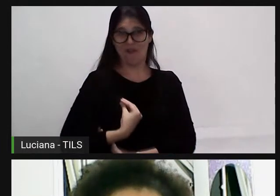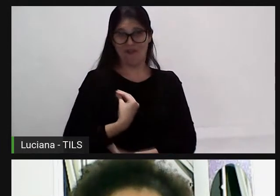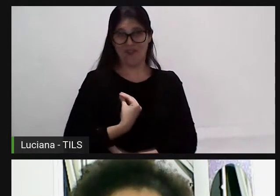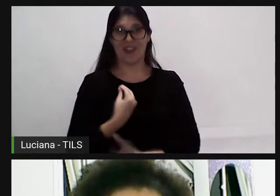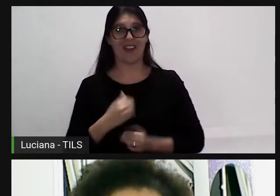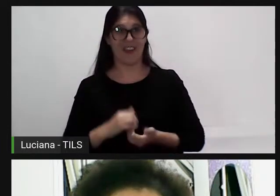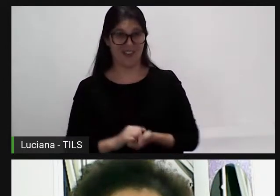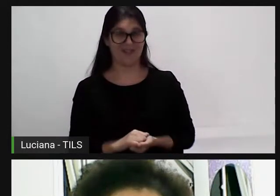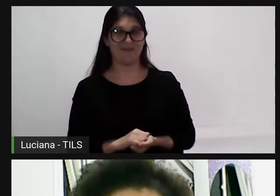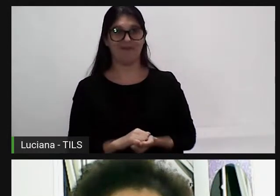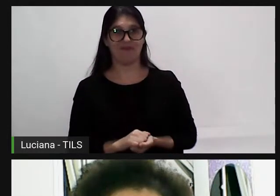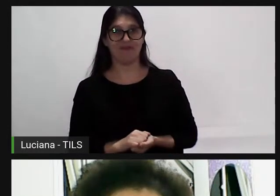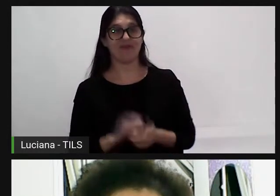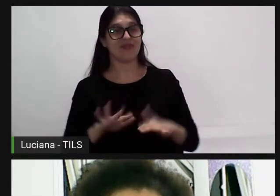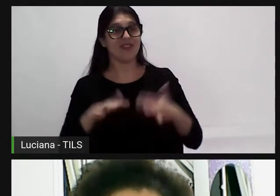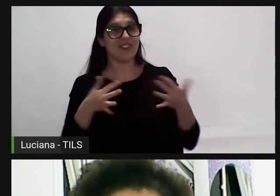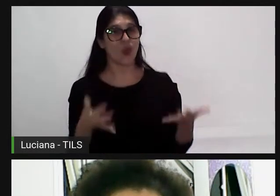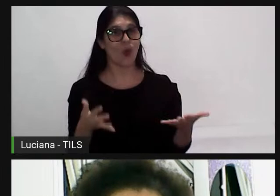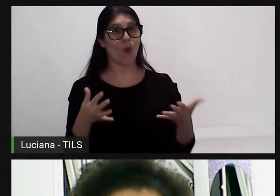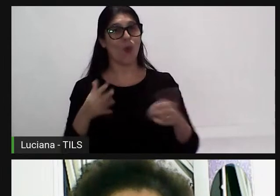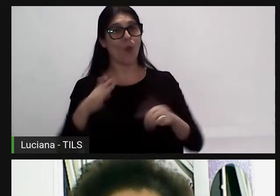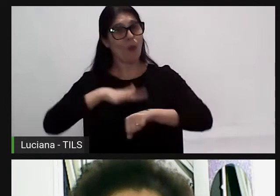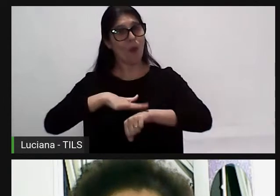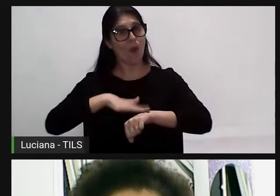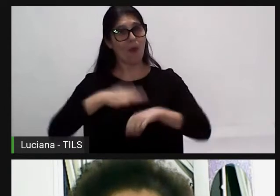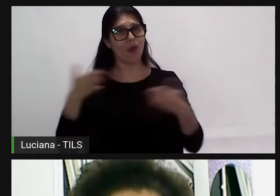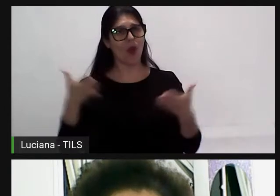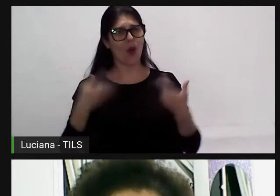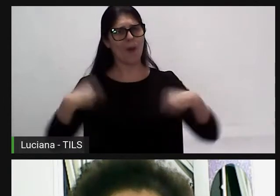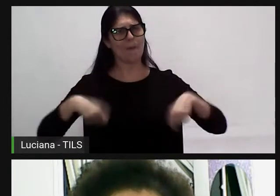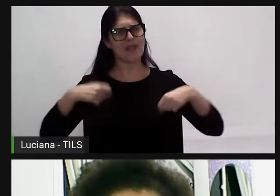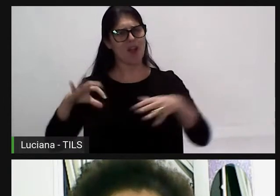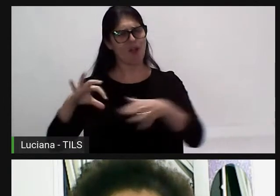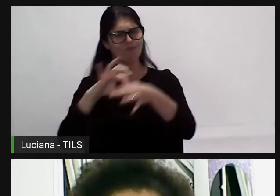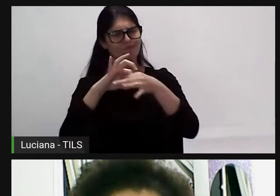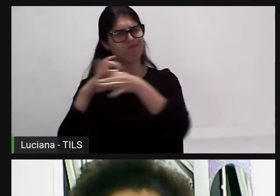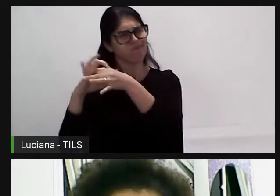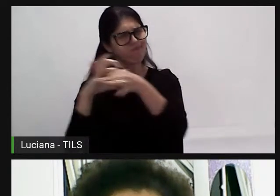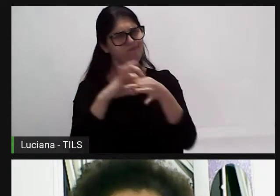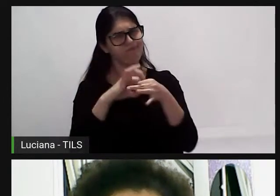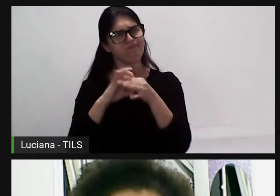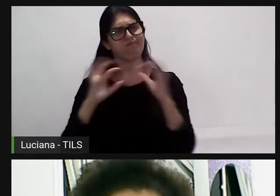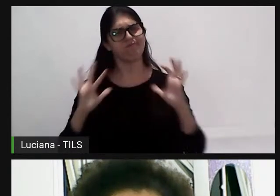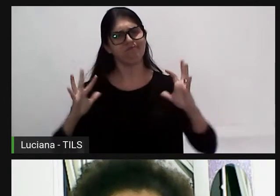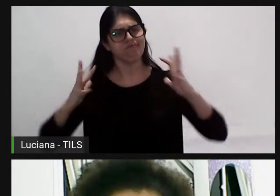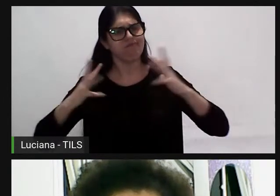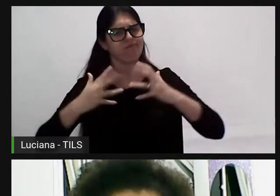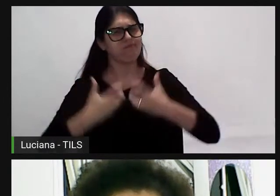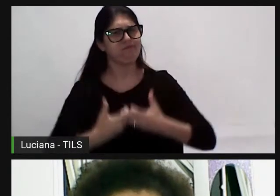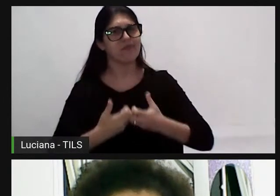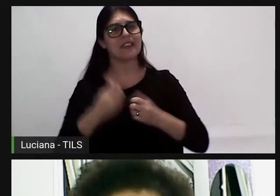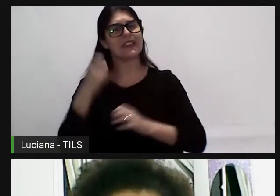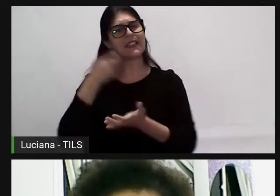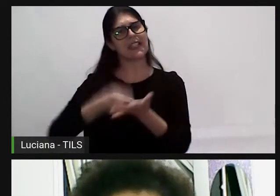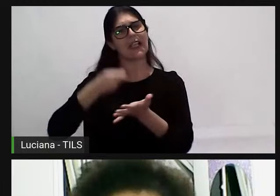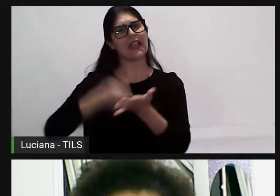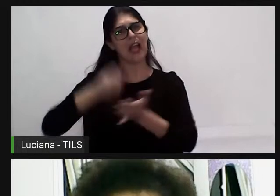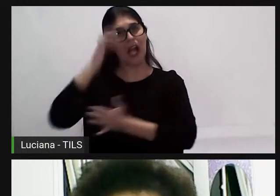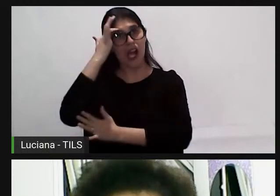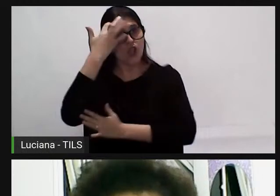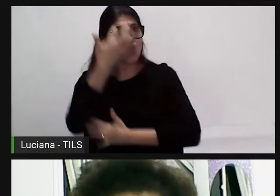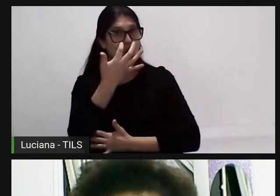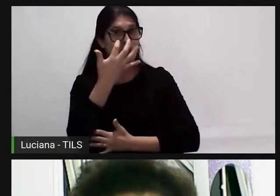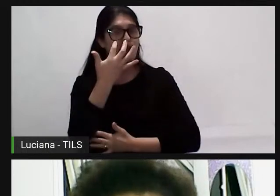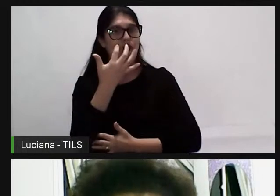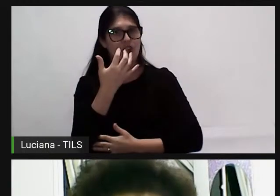nós passaram. Então, é um momento que a gente tem que estar unidos, estar juntos, para estar achando algo melhor, né, para estar passando